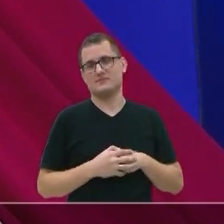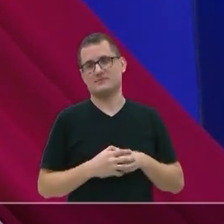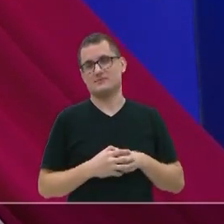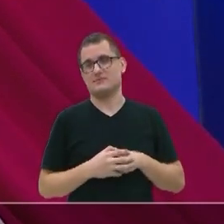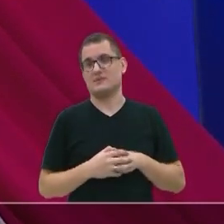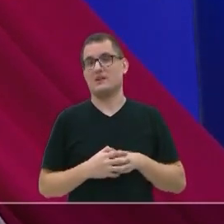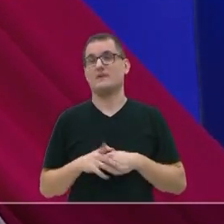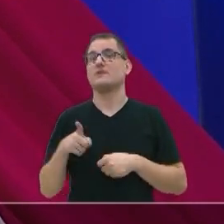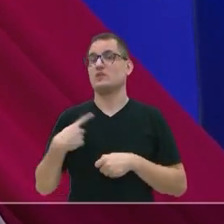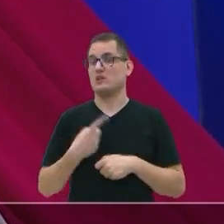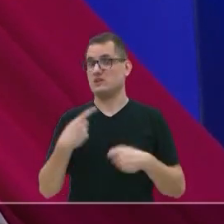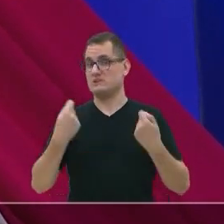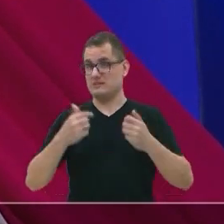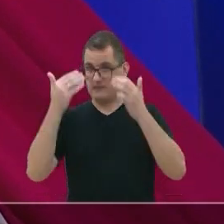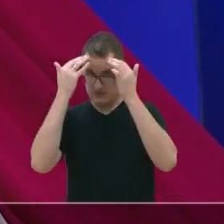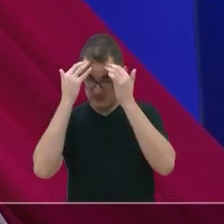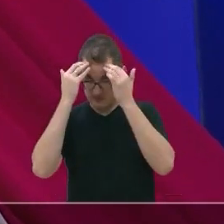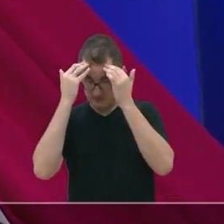Disciplina.